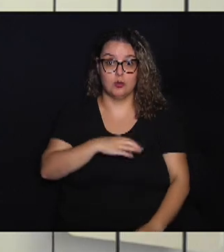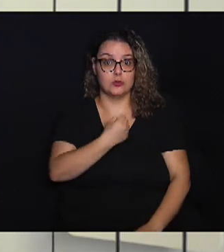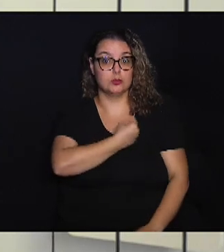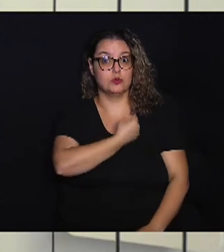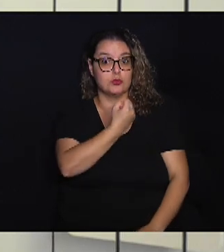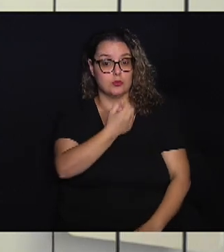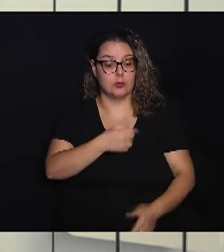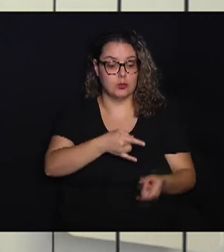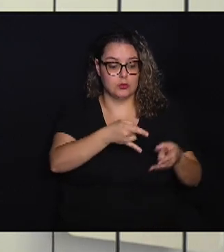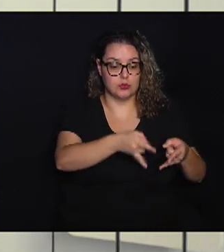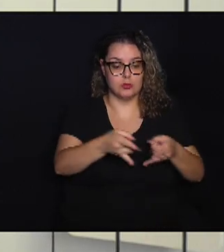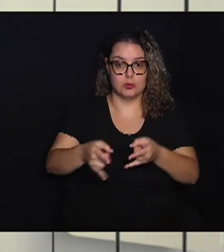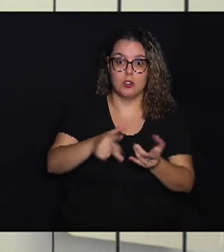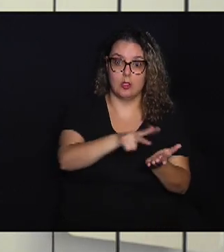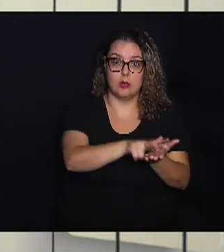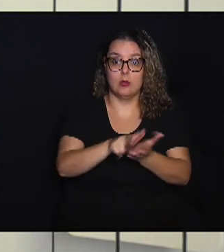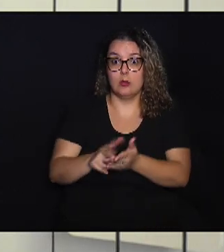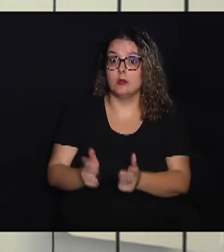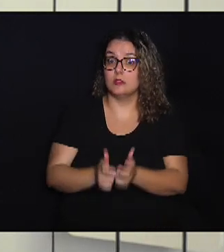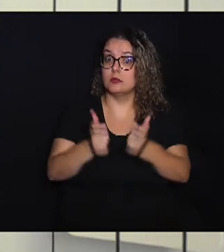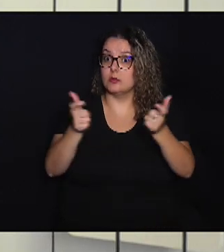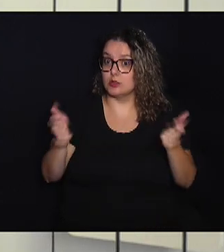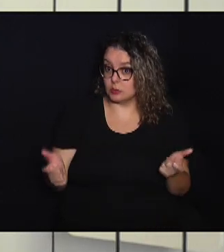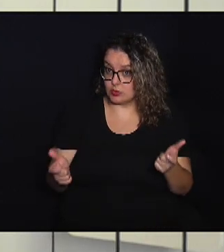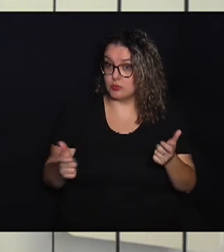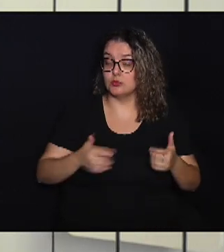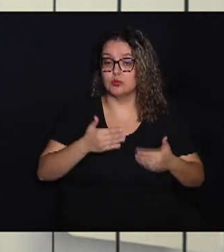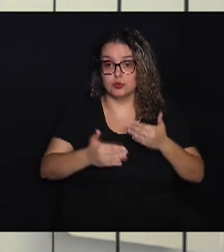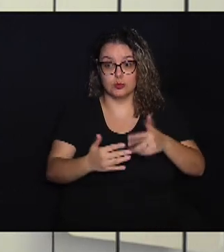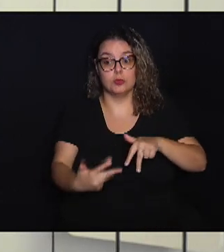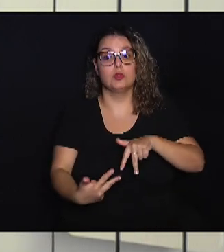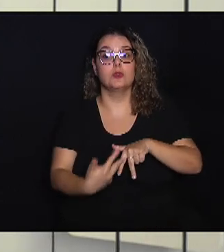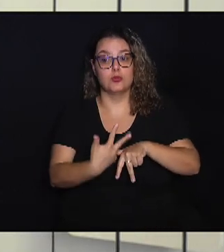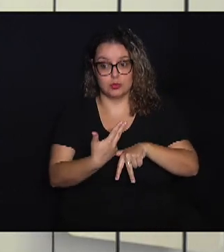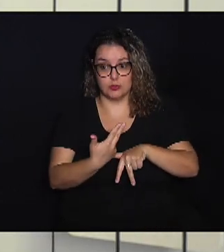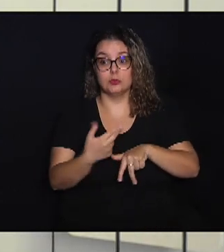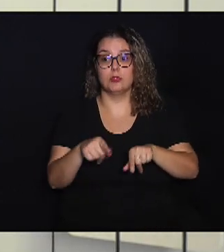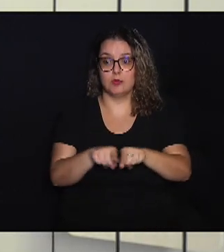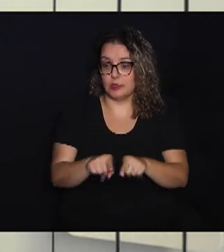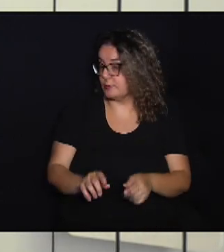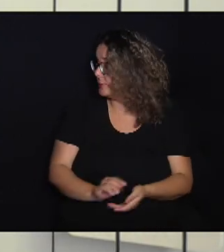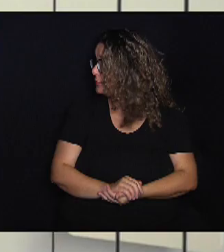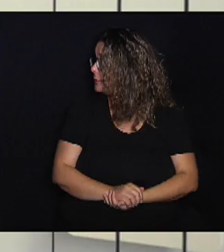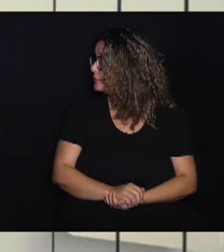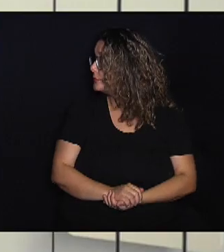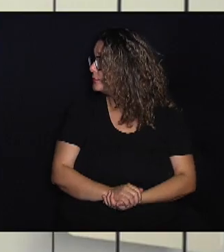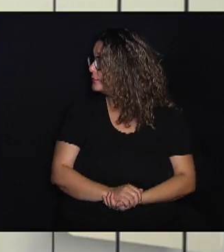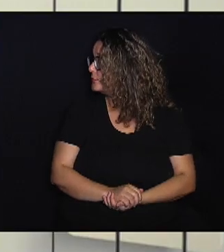leitos vai ser ampliado e os procedimentos cirúrgicos também.